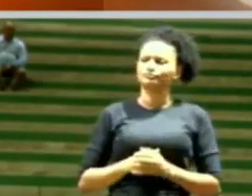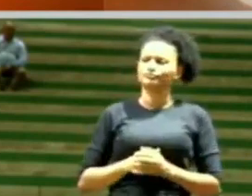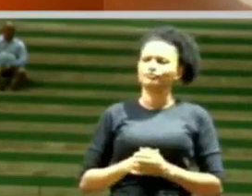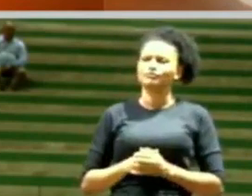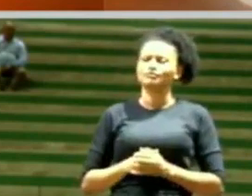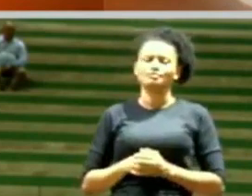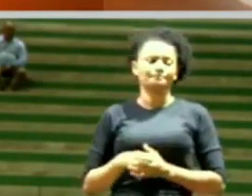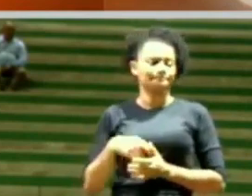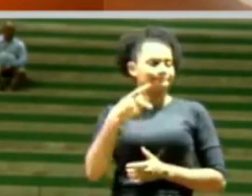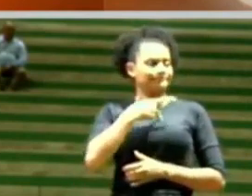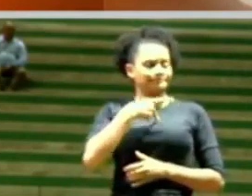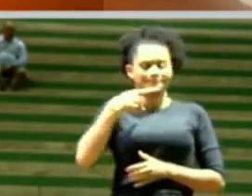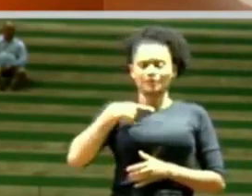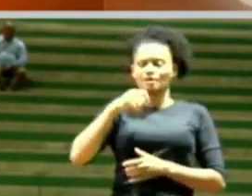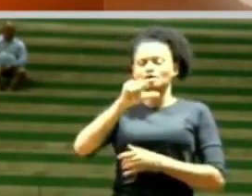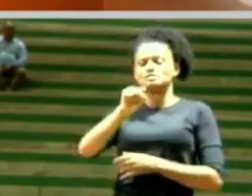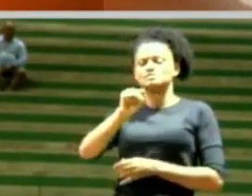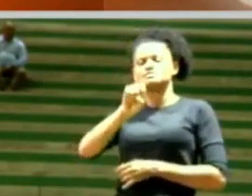Pastor Severino,